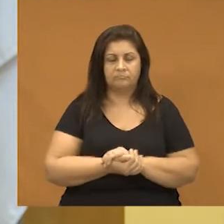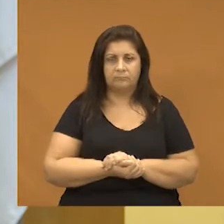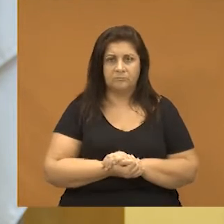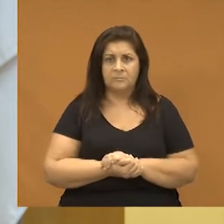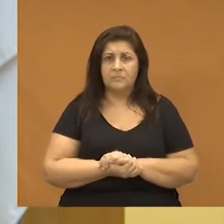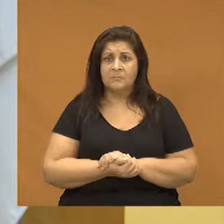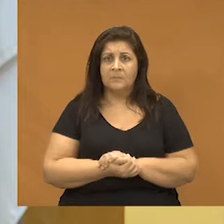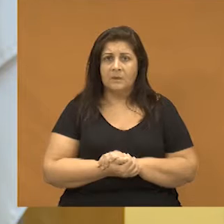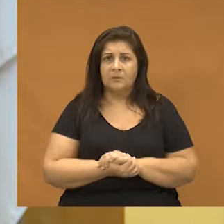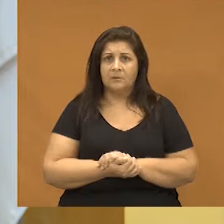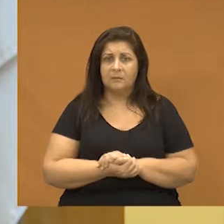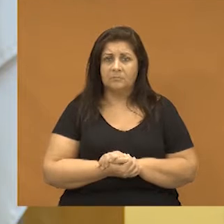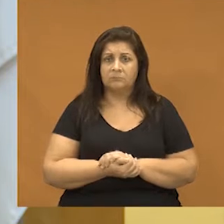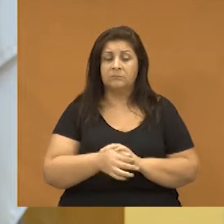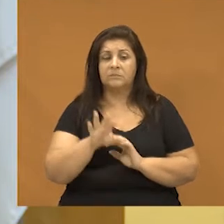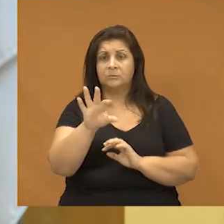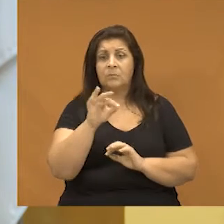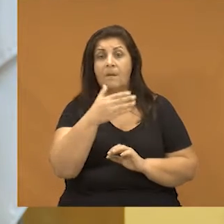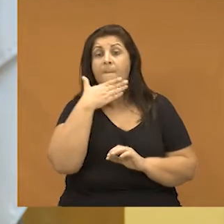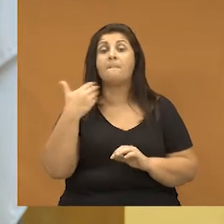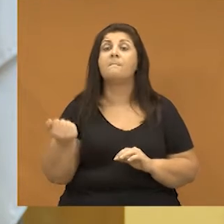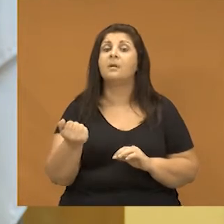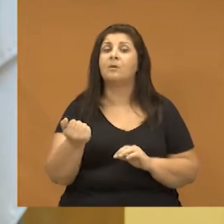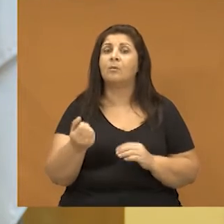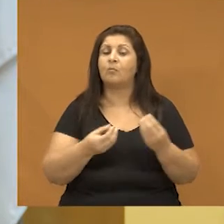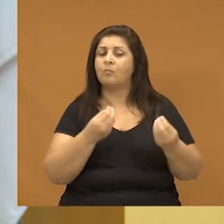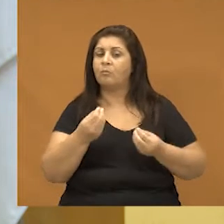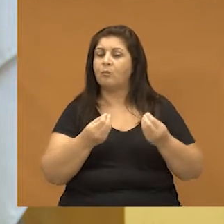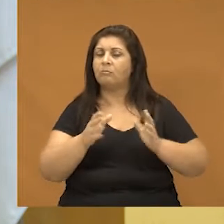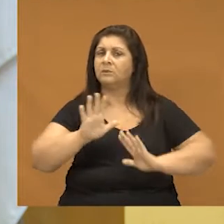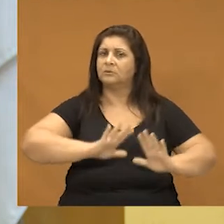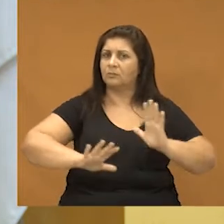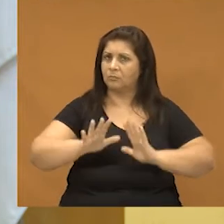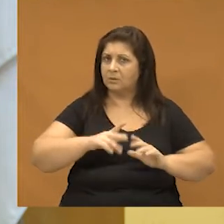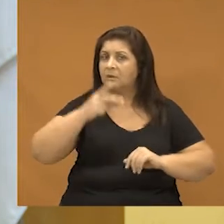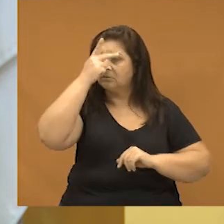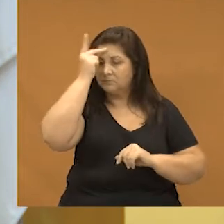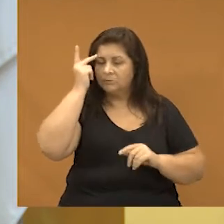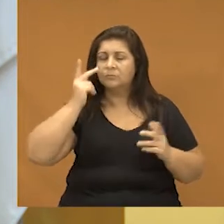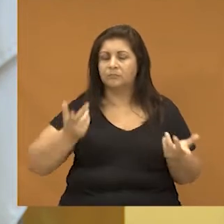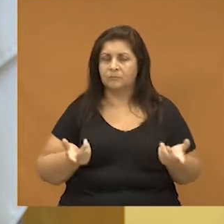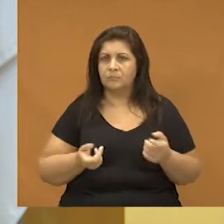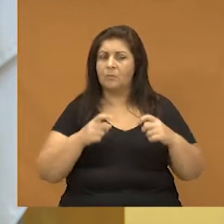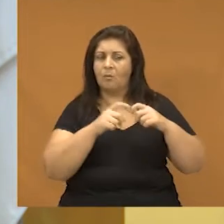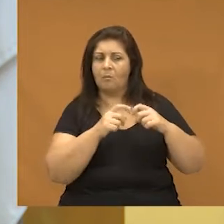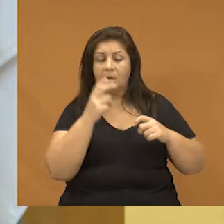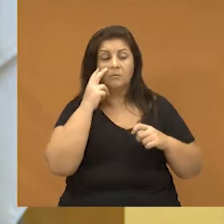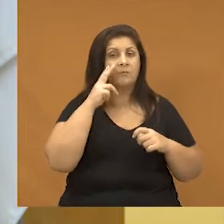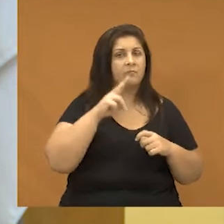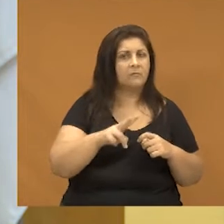forma, decide sobre o melhor procedimento para o paciente. Ele analisará